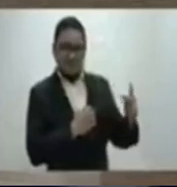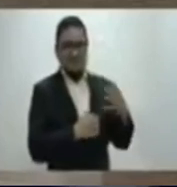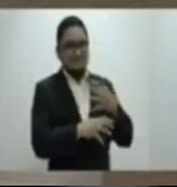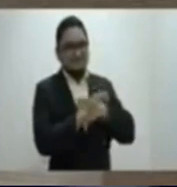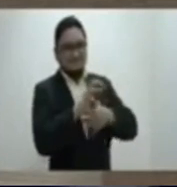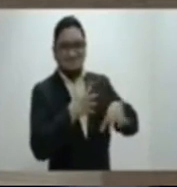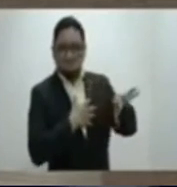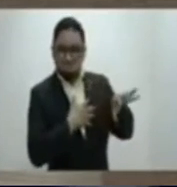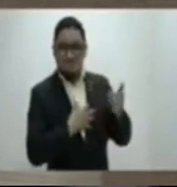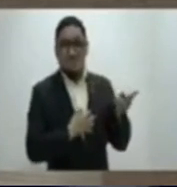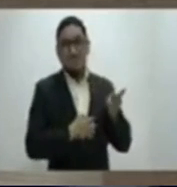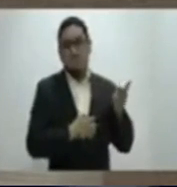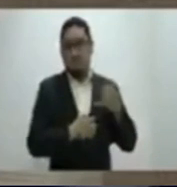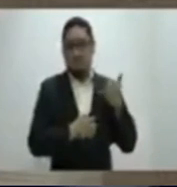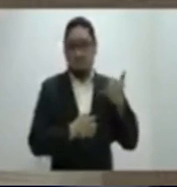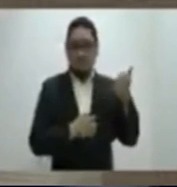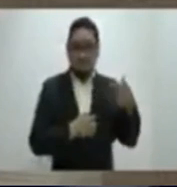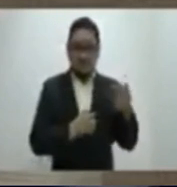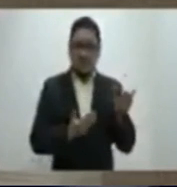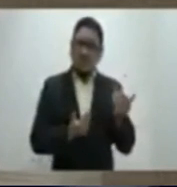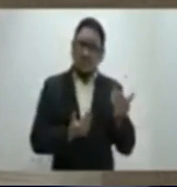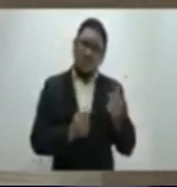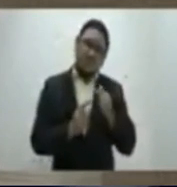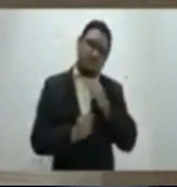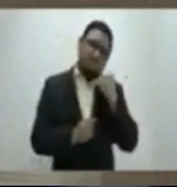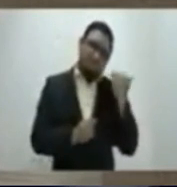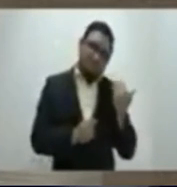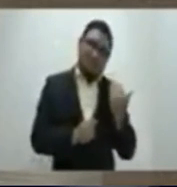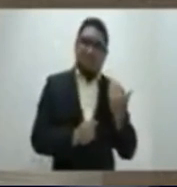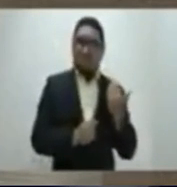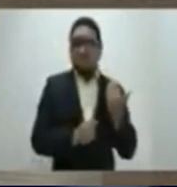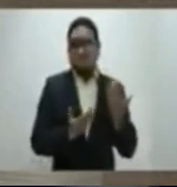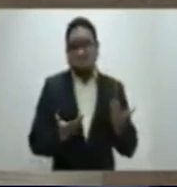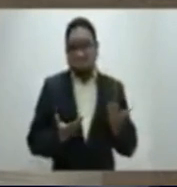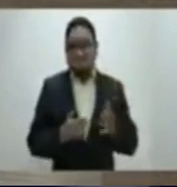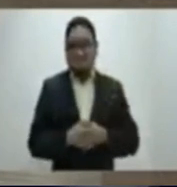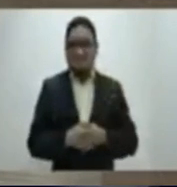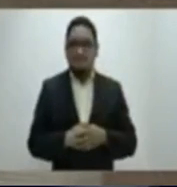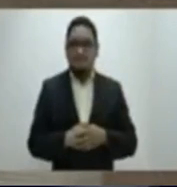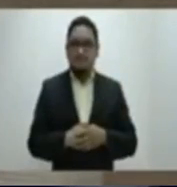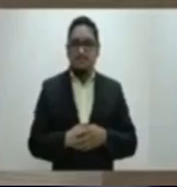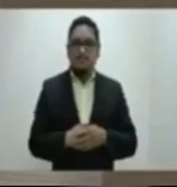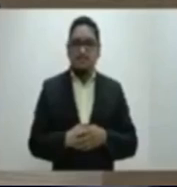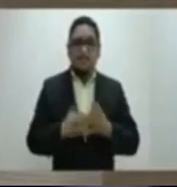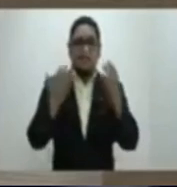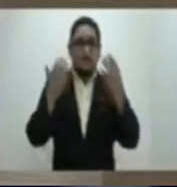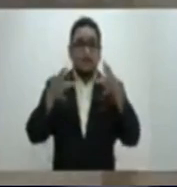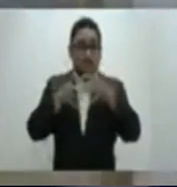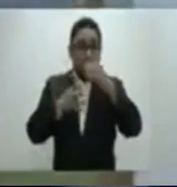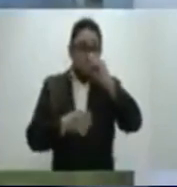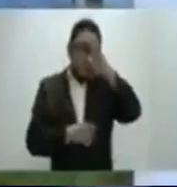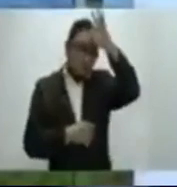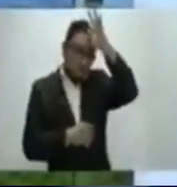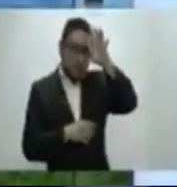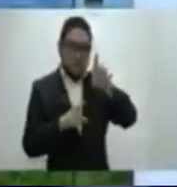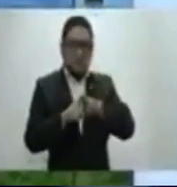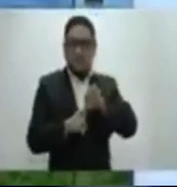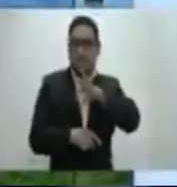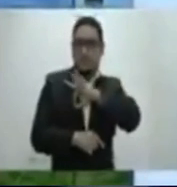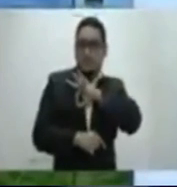anos, tão jovens e que perderam sua vida de forma tão precoce. Parabenizar ao Corpo de Bombeiro, à Polícia